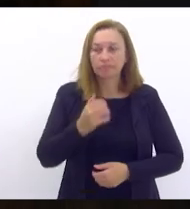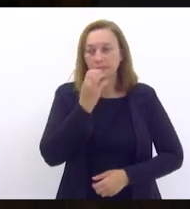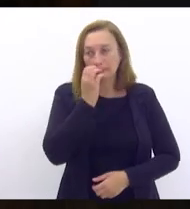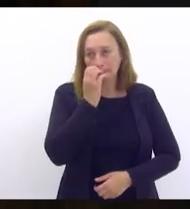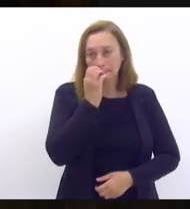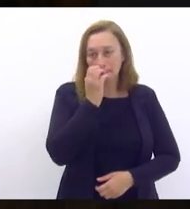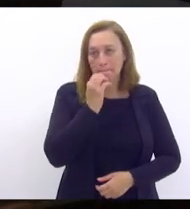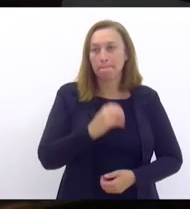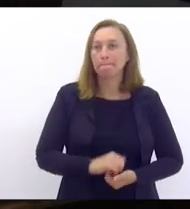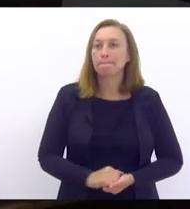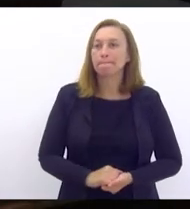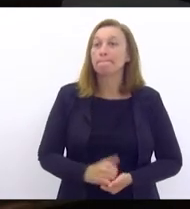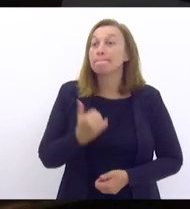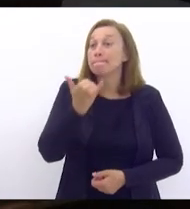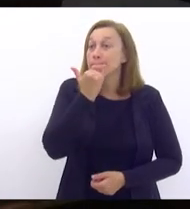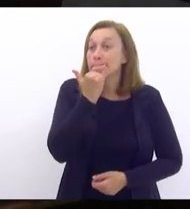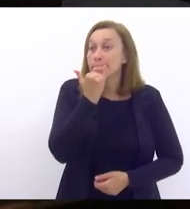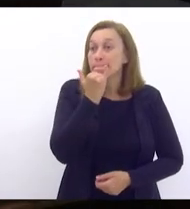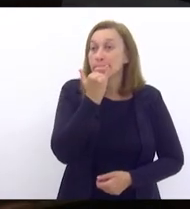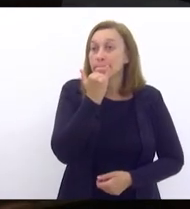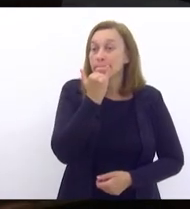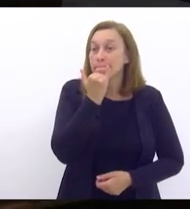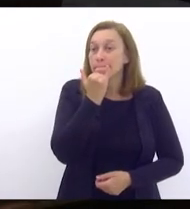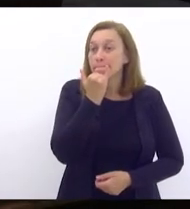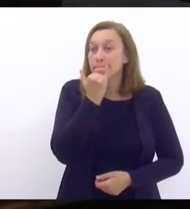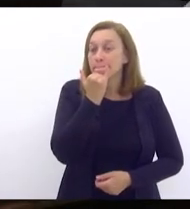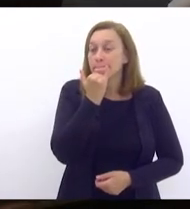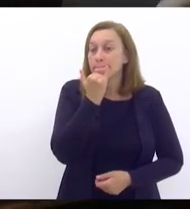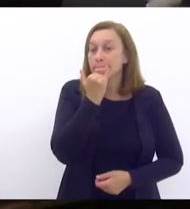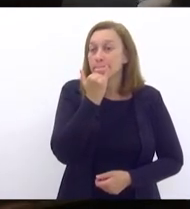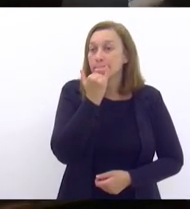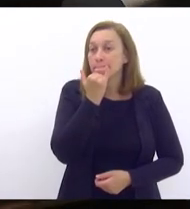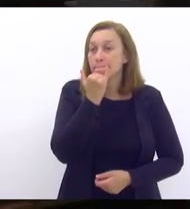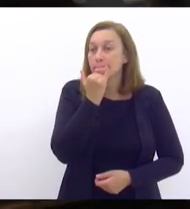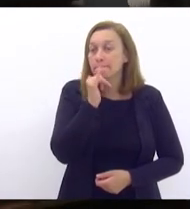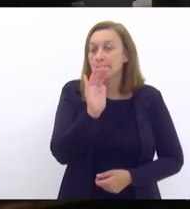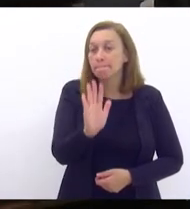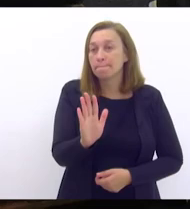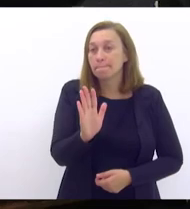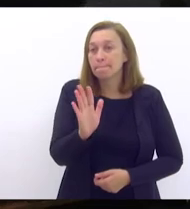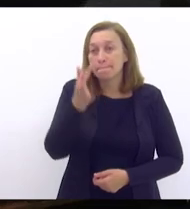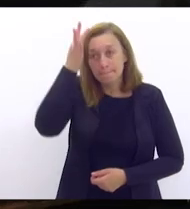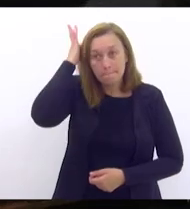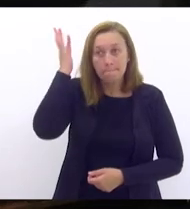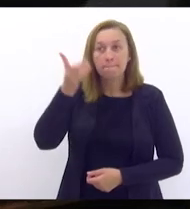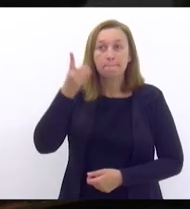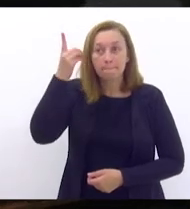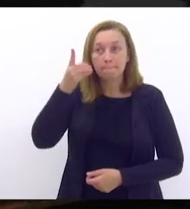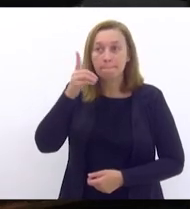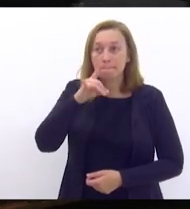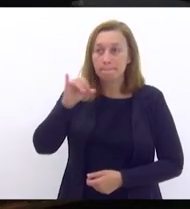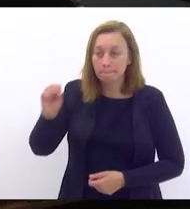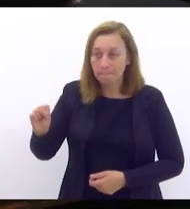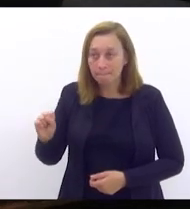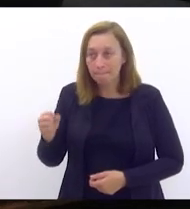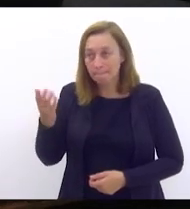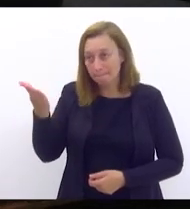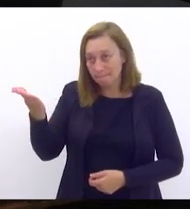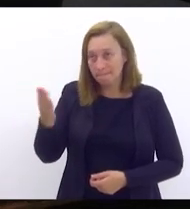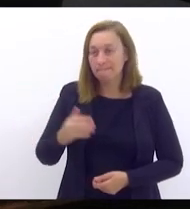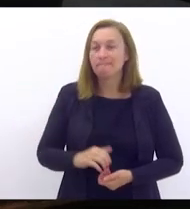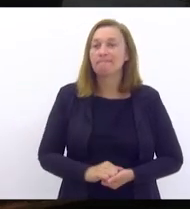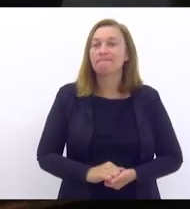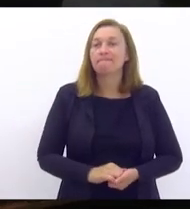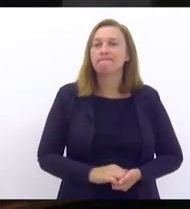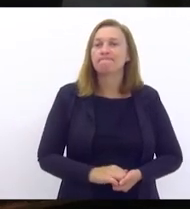seu lado. Ah, perdão. Perdão, deputado Fred Pacheco, desculpa. O deputado Dionísio Lins.